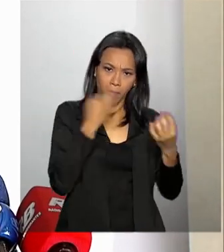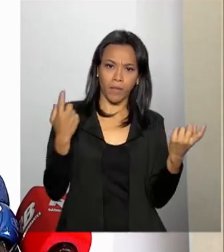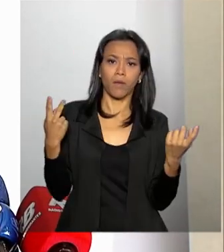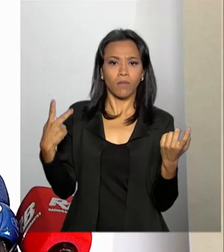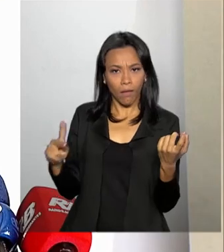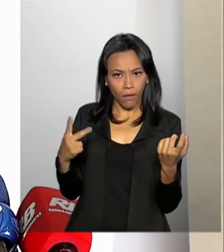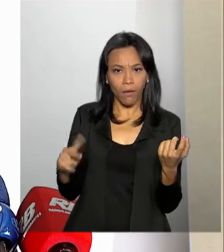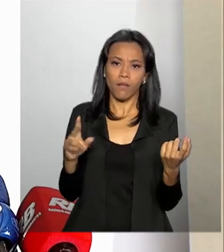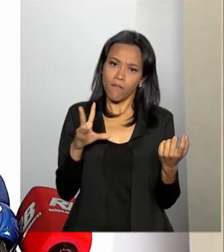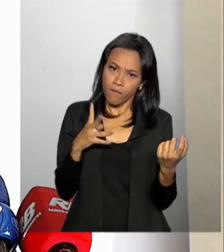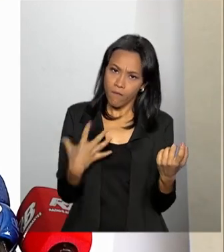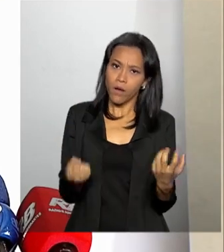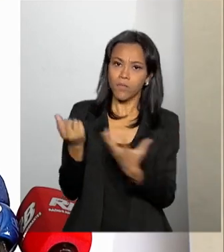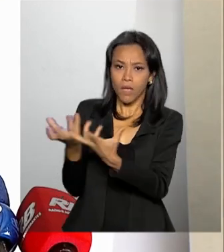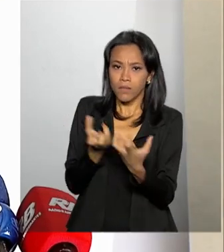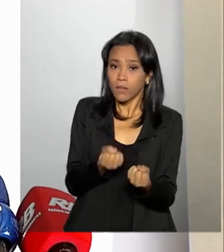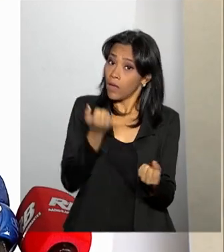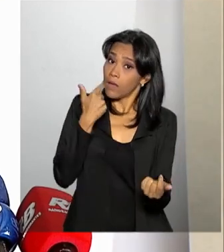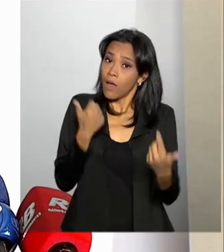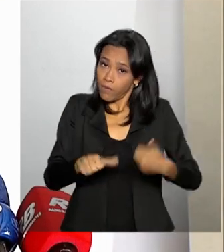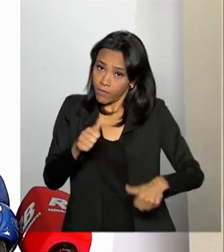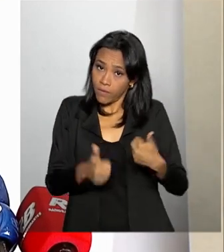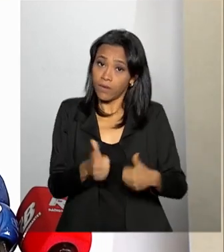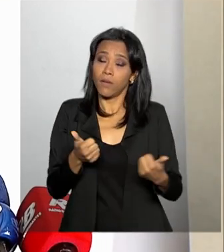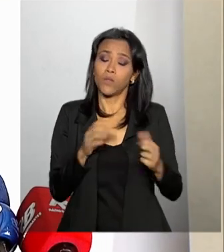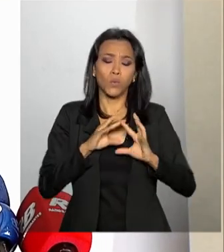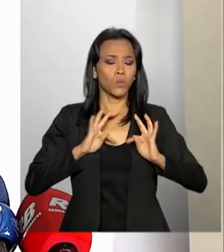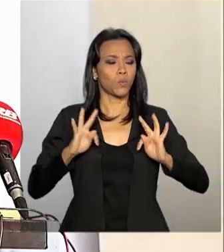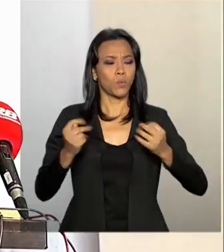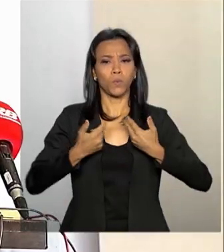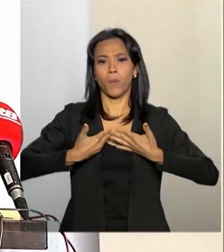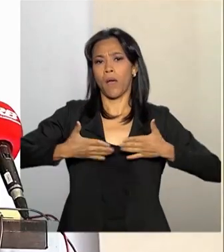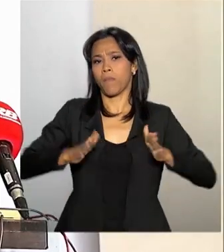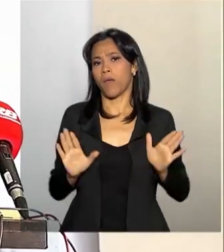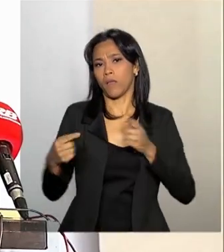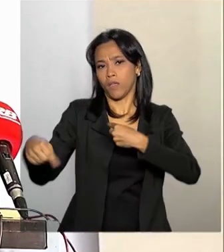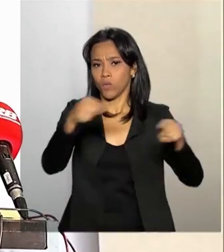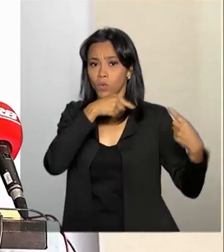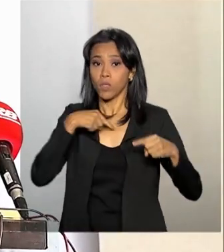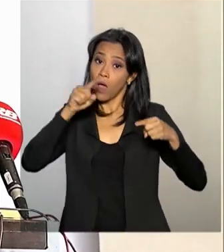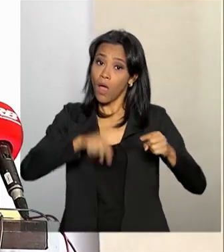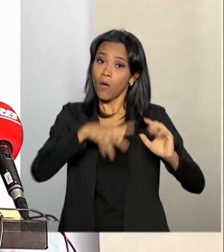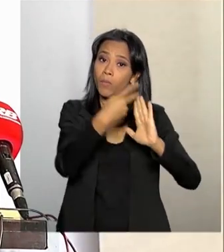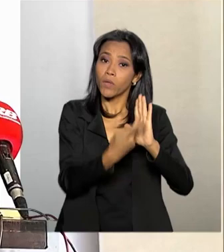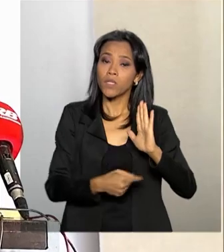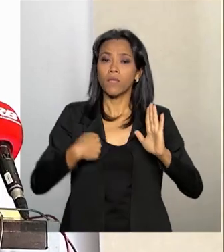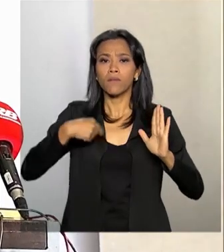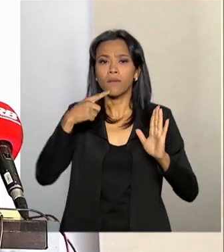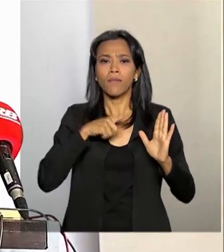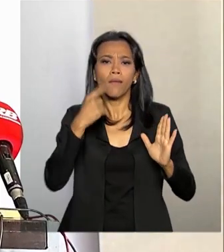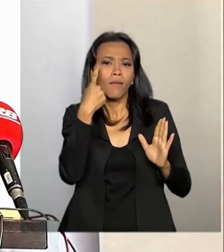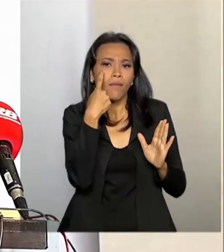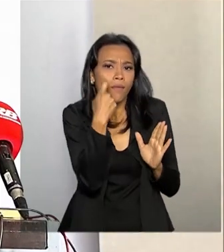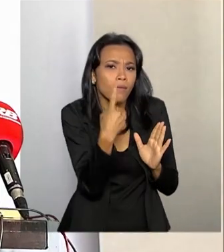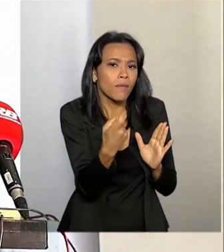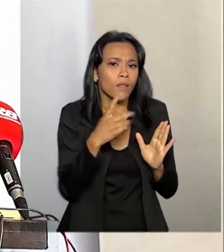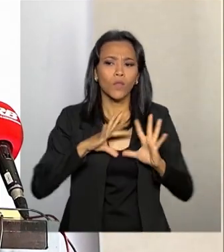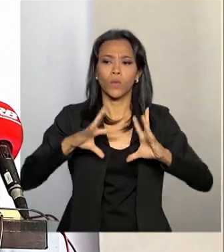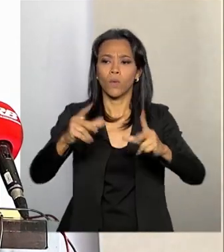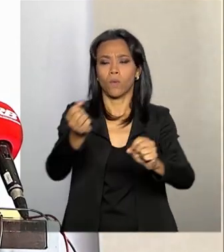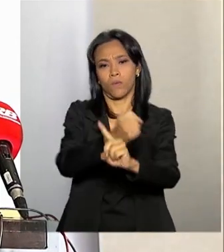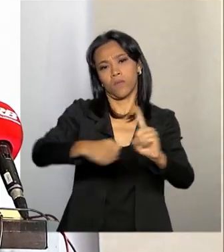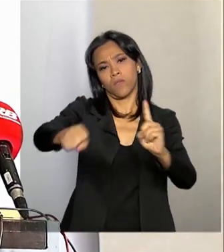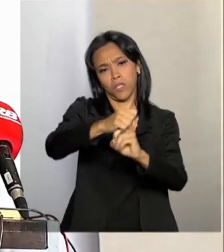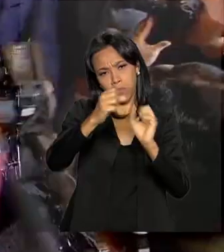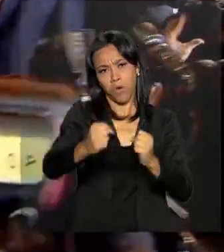serão levadas em consideração. Tudo está aberto ao debate. É um projeto que interessa toda a sociedade e toda a sociedade pode contribuir